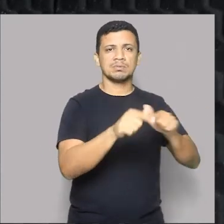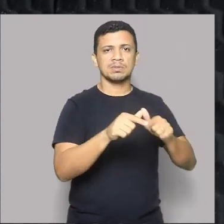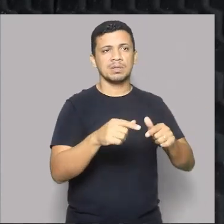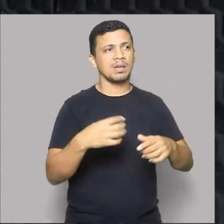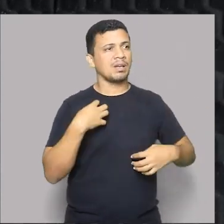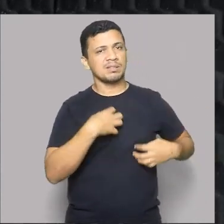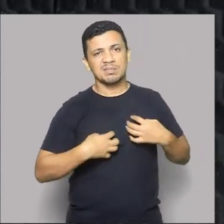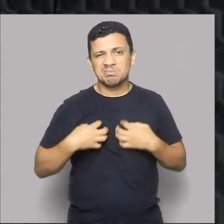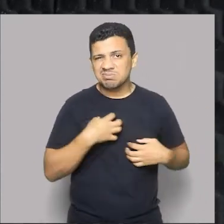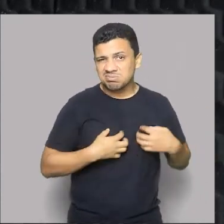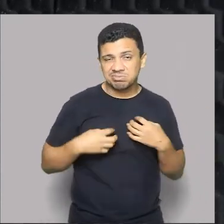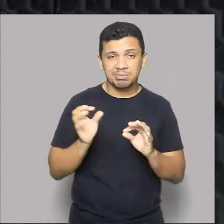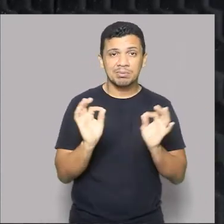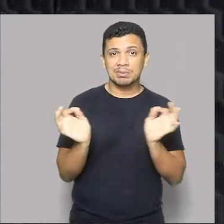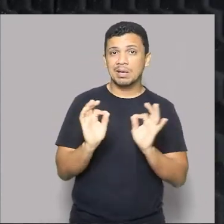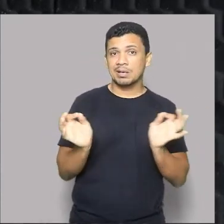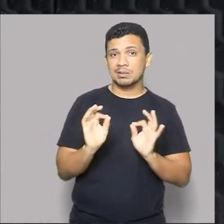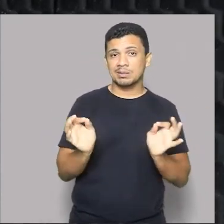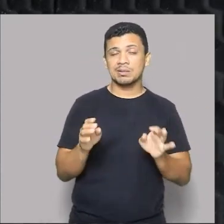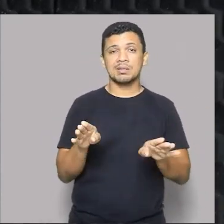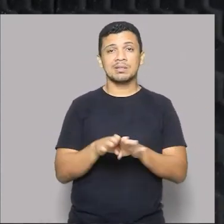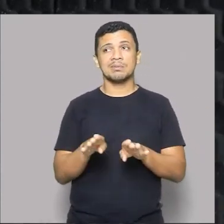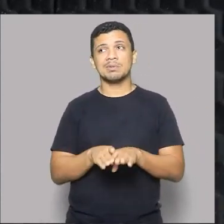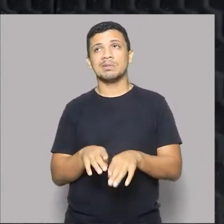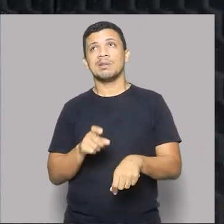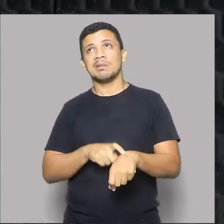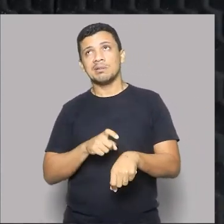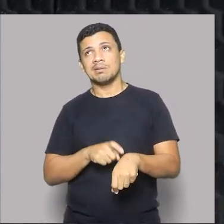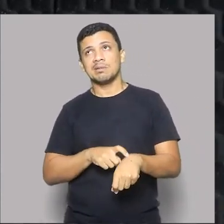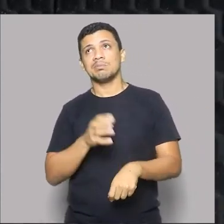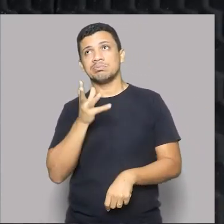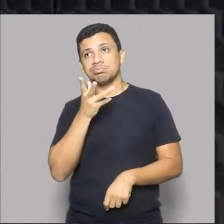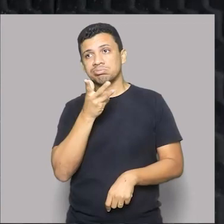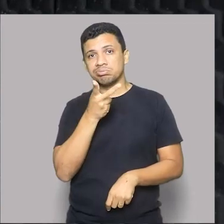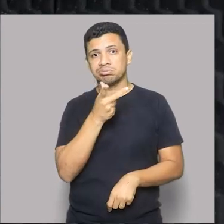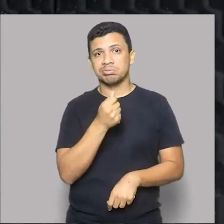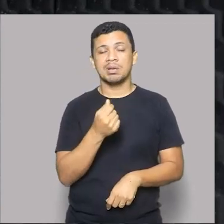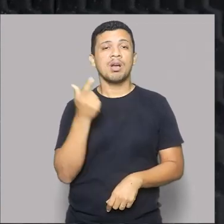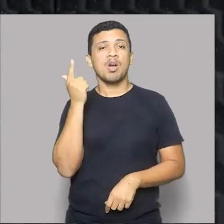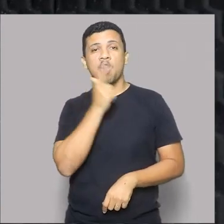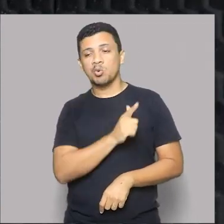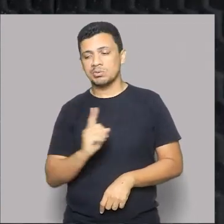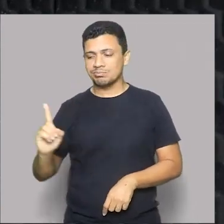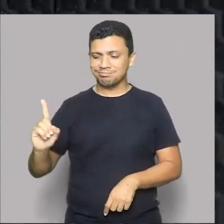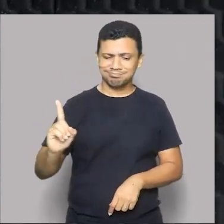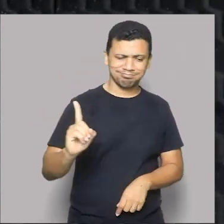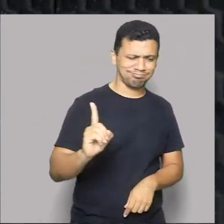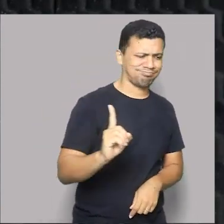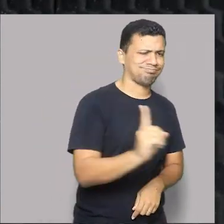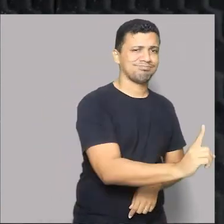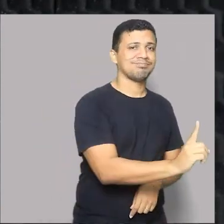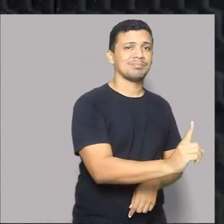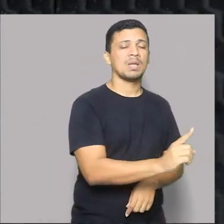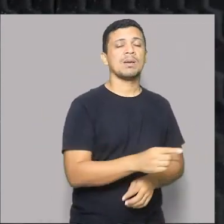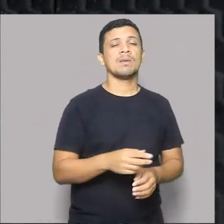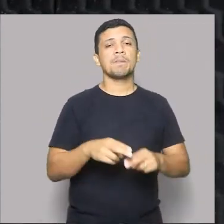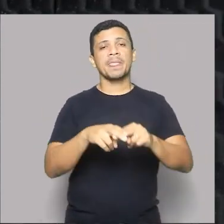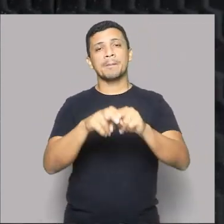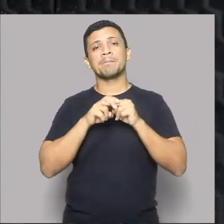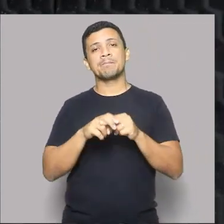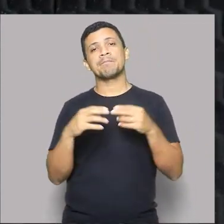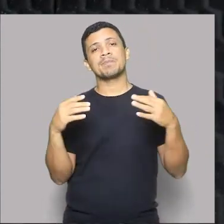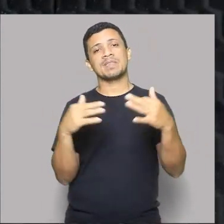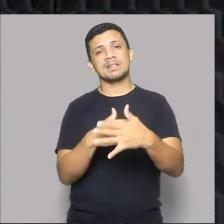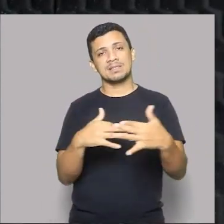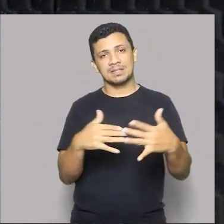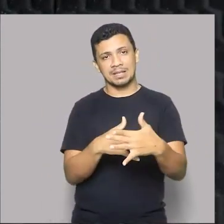sem delongas e que ela não precise gastar tanto da sua vida para precisar se locomover. É por isso que a cidade precisa